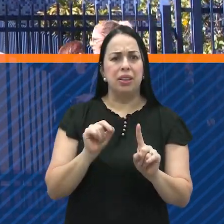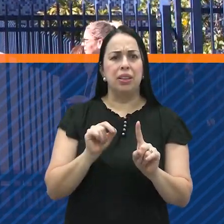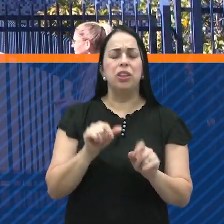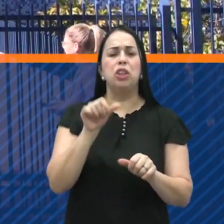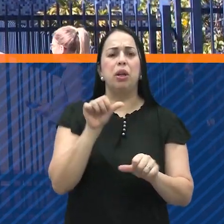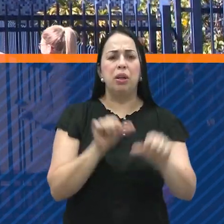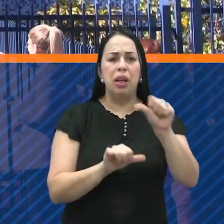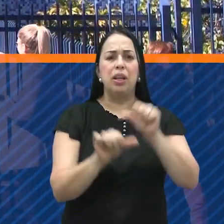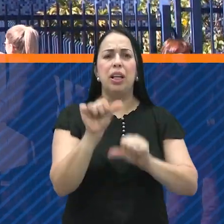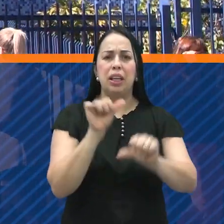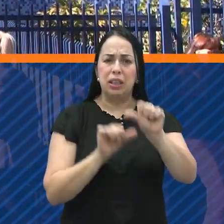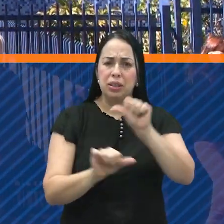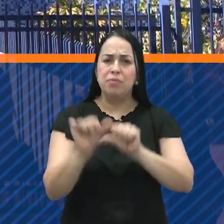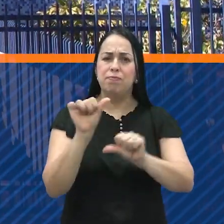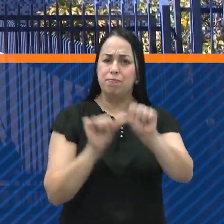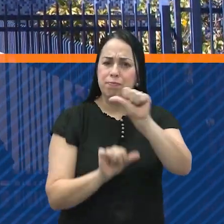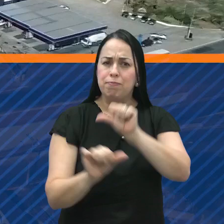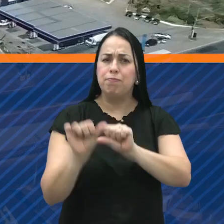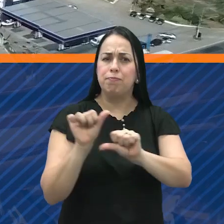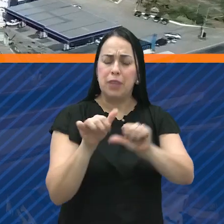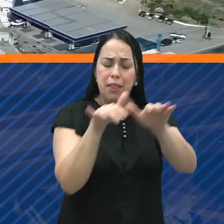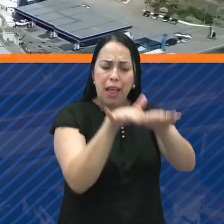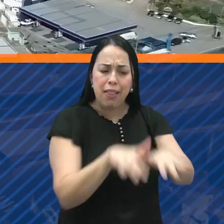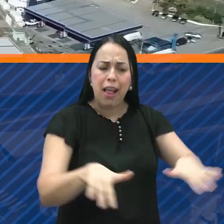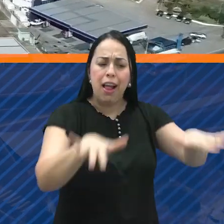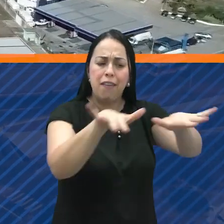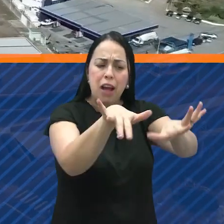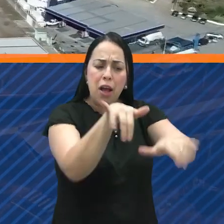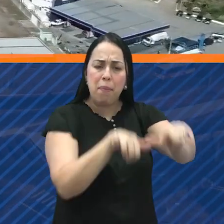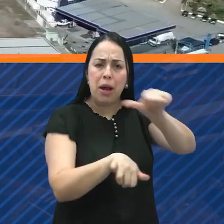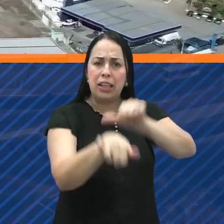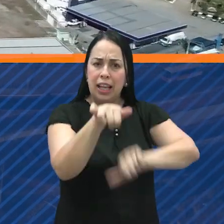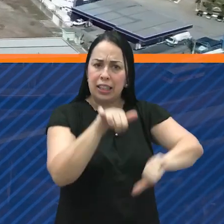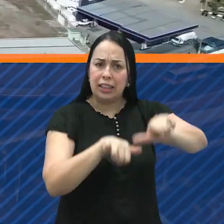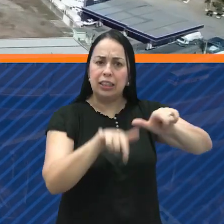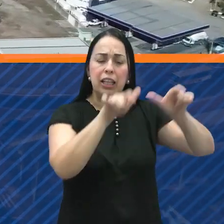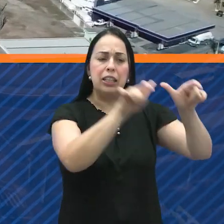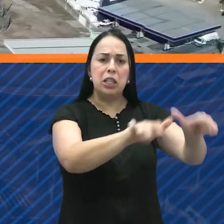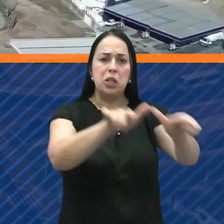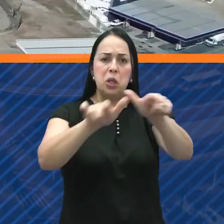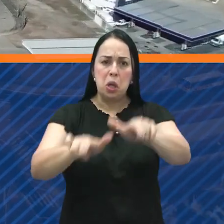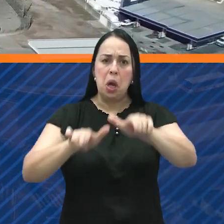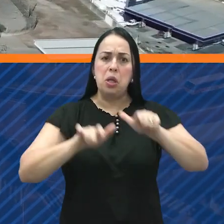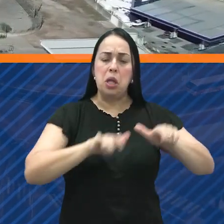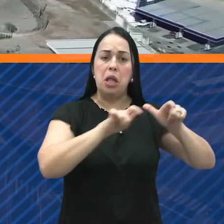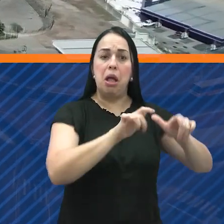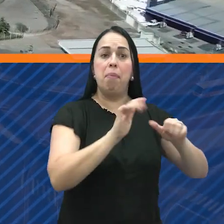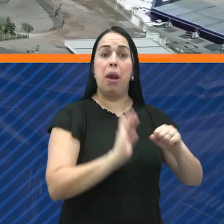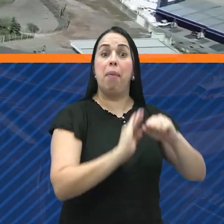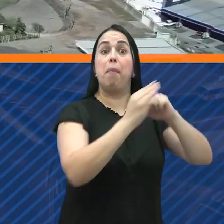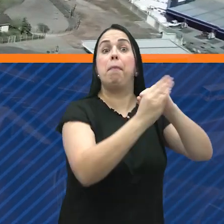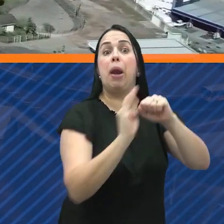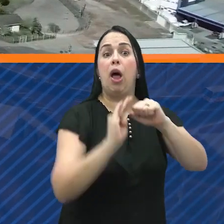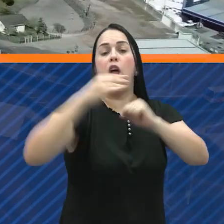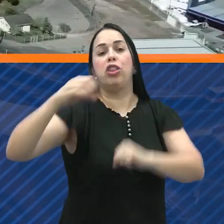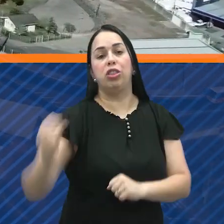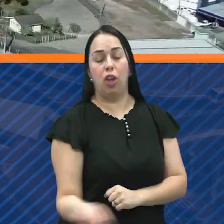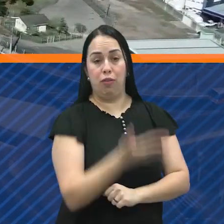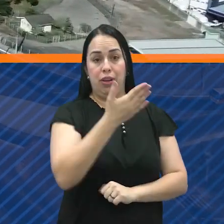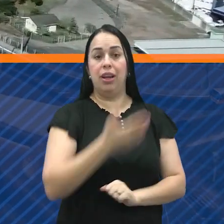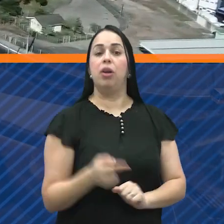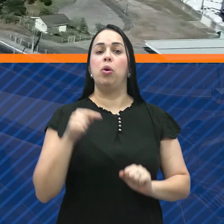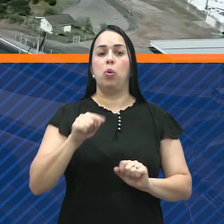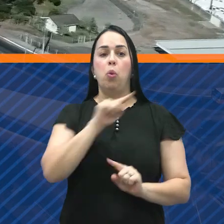de alteração da finalidade das áreas verdes e institucionais de loteamentos habitacionais. Segundo